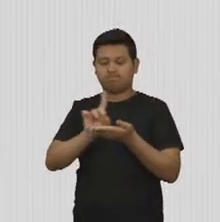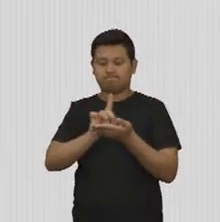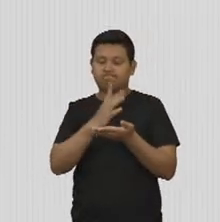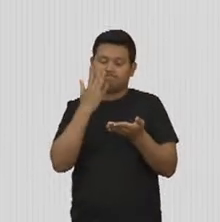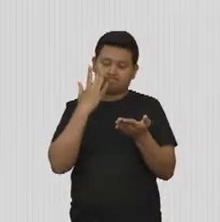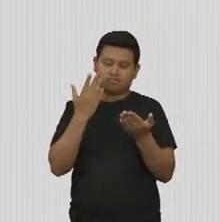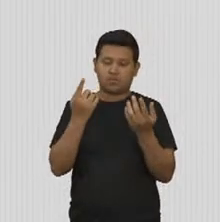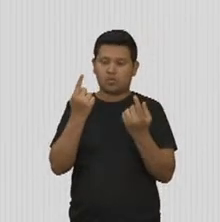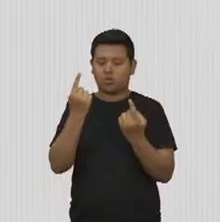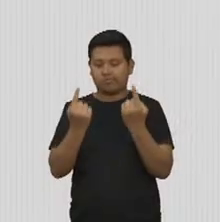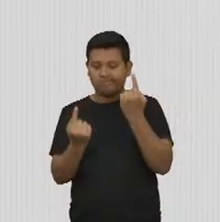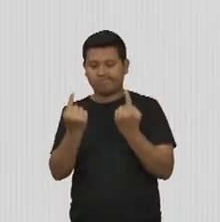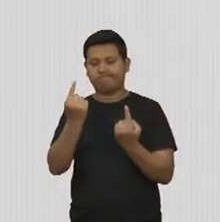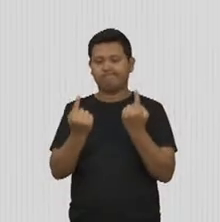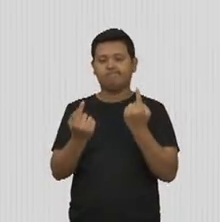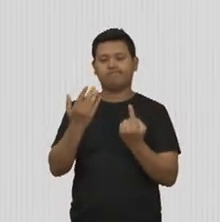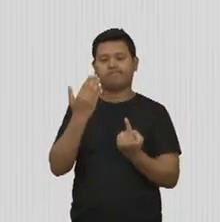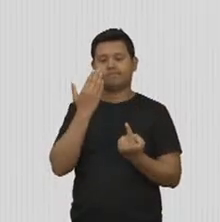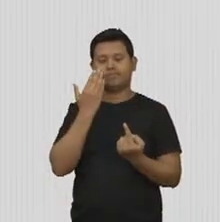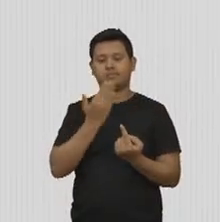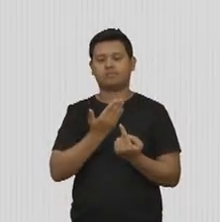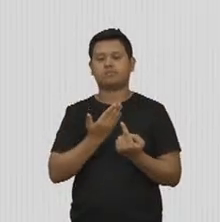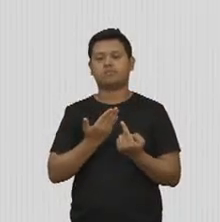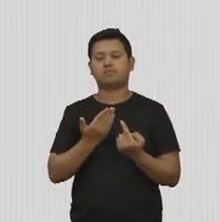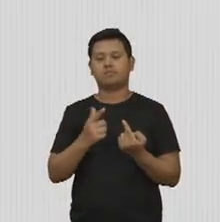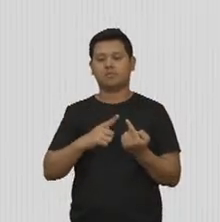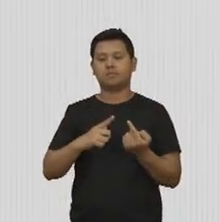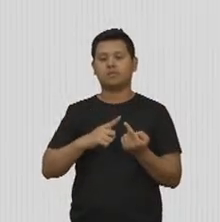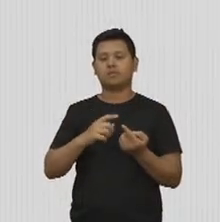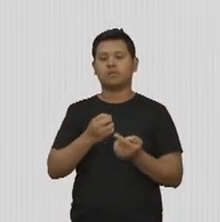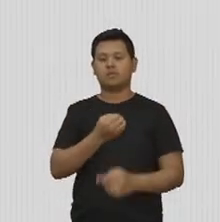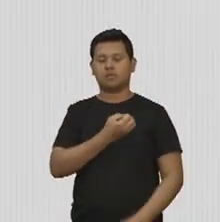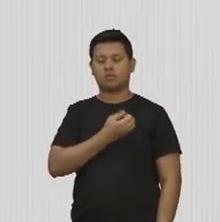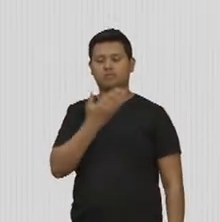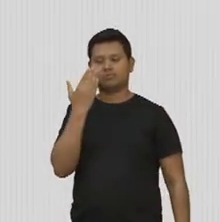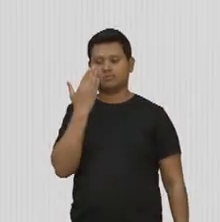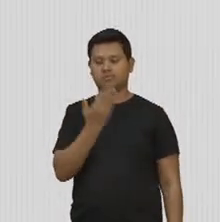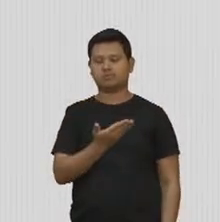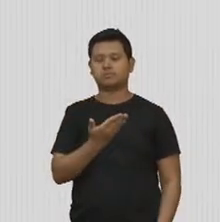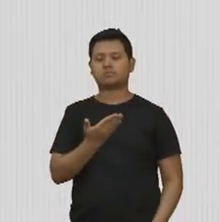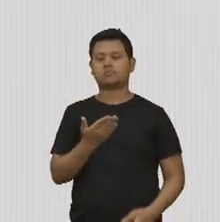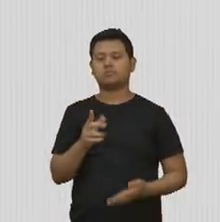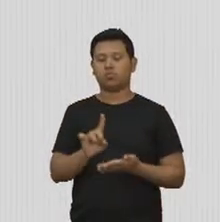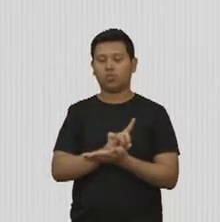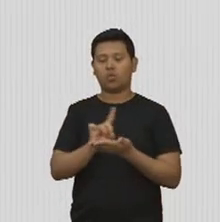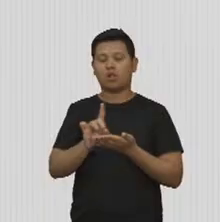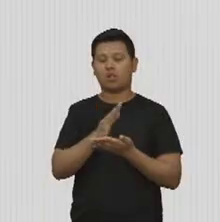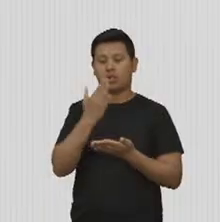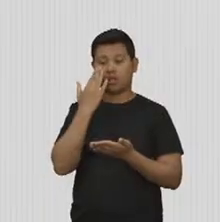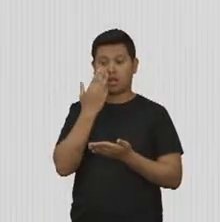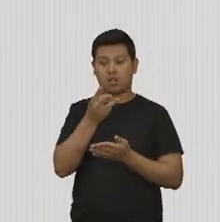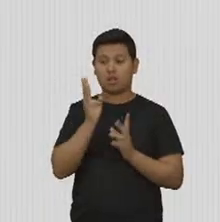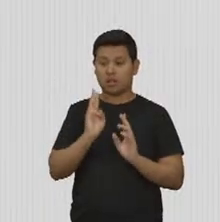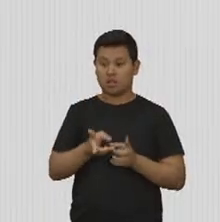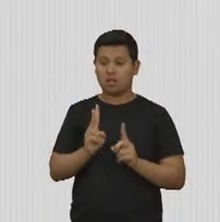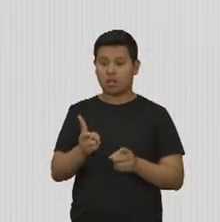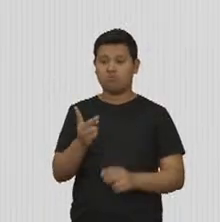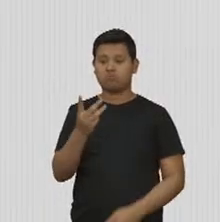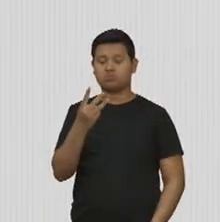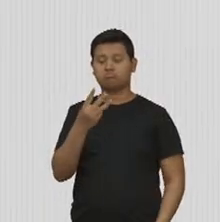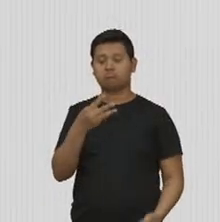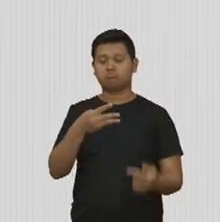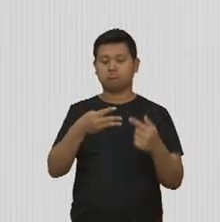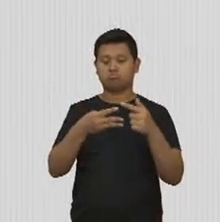inteligência nessa análise e para que a gente tenha dados. Como de costume, o top 3 segue o mesmo, né? A